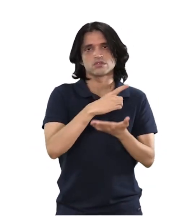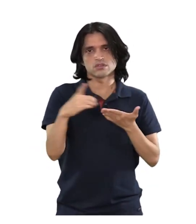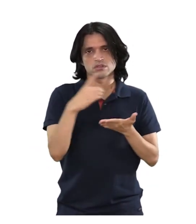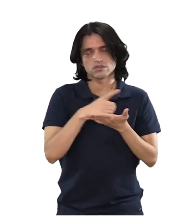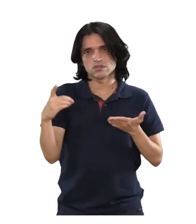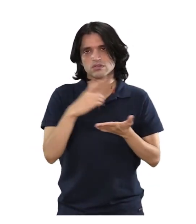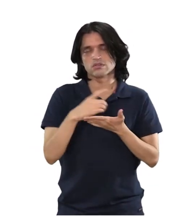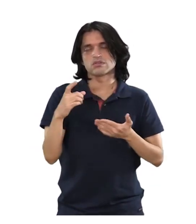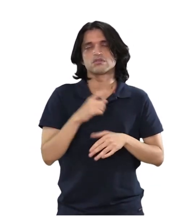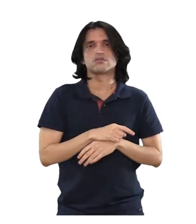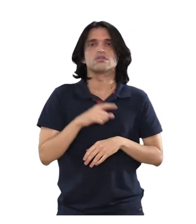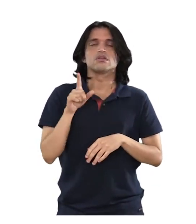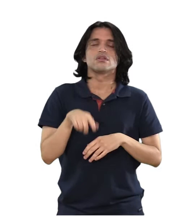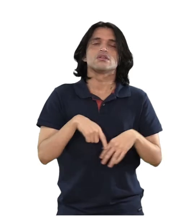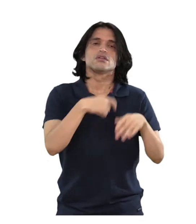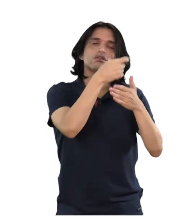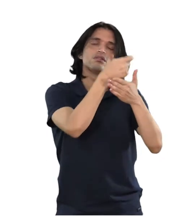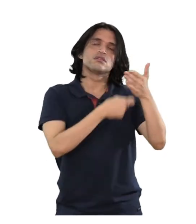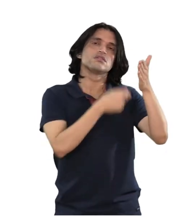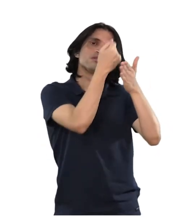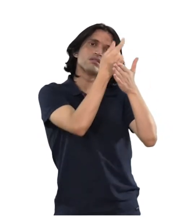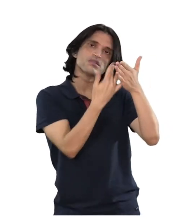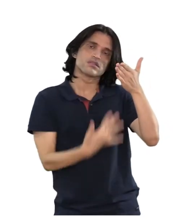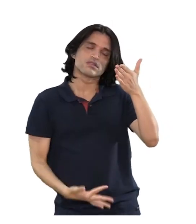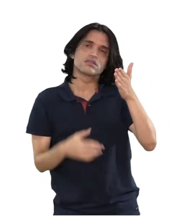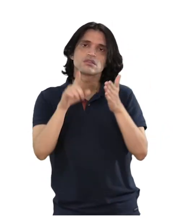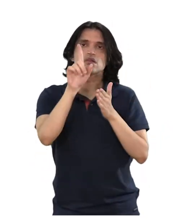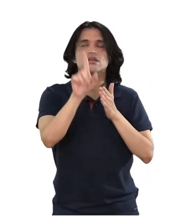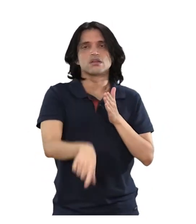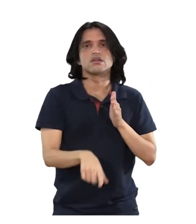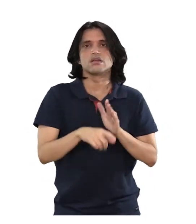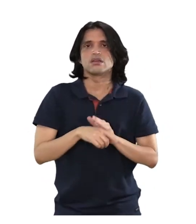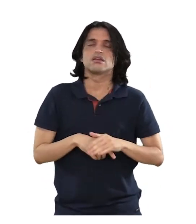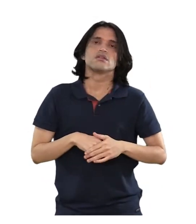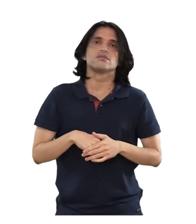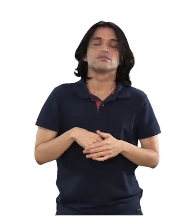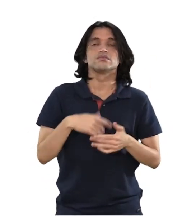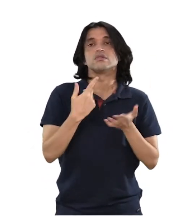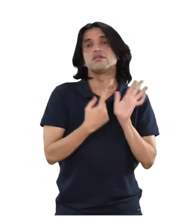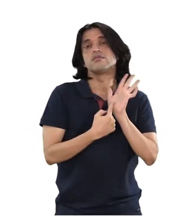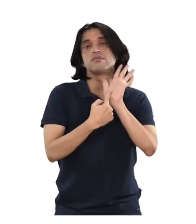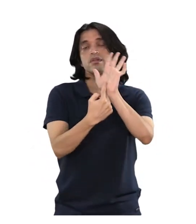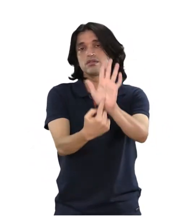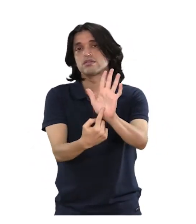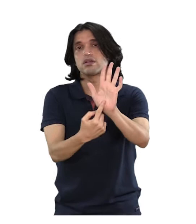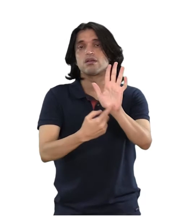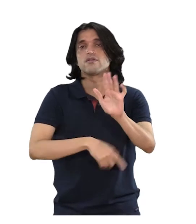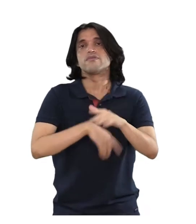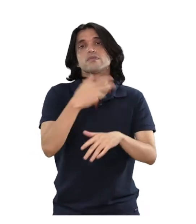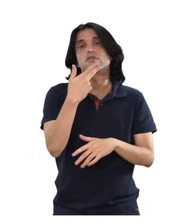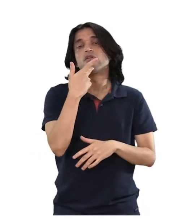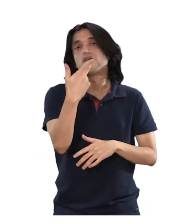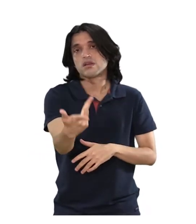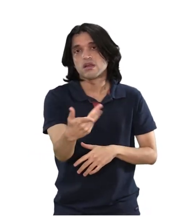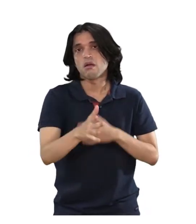Língua Portuguesa, Michaelis, dissertar significa fazer apresentação oral ou por escrito sobre algum tema